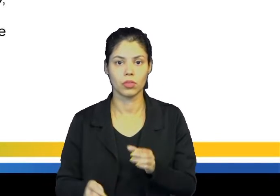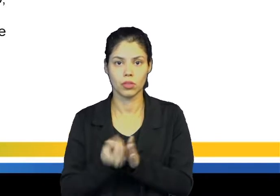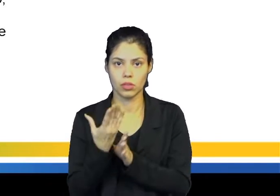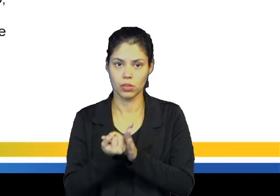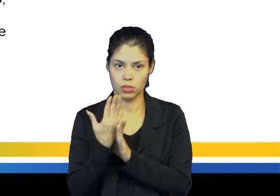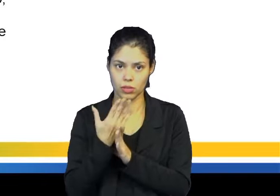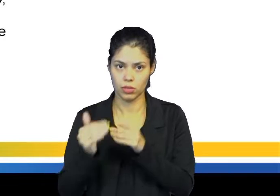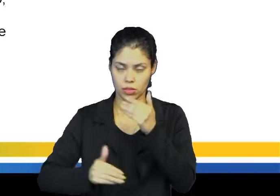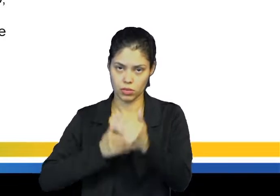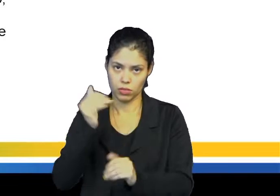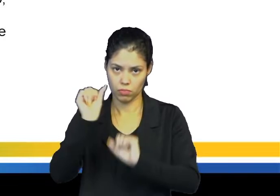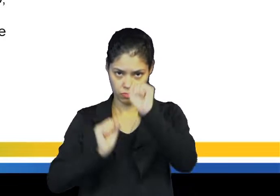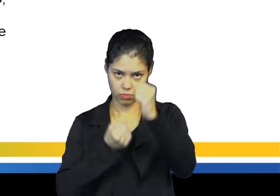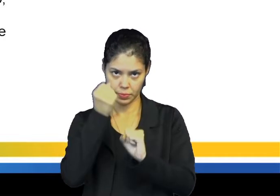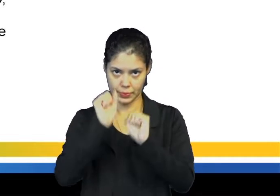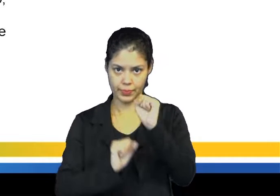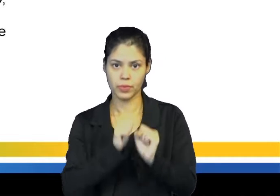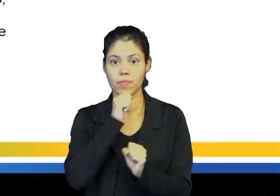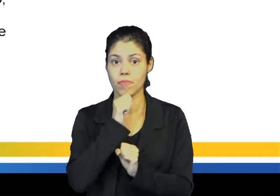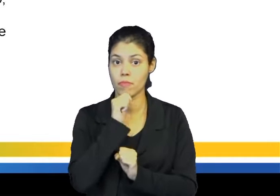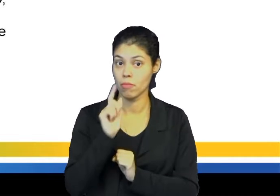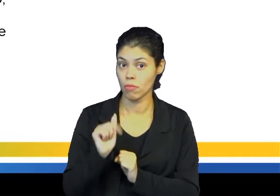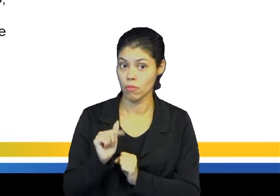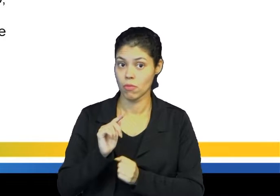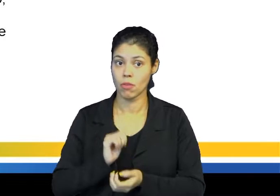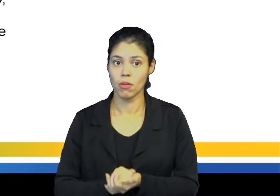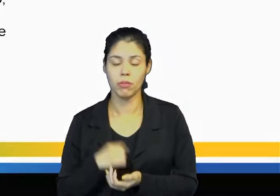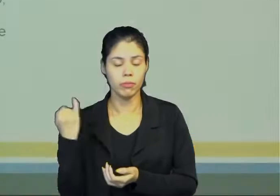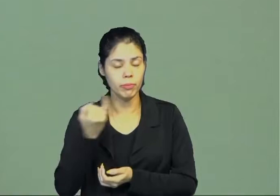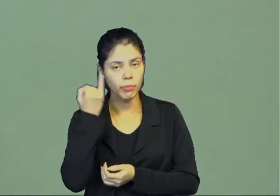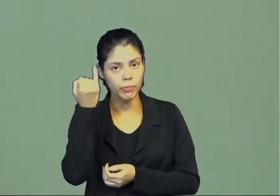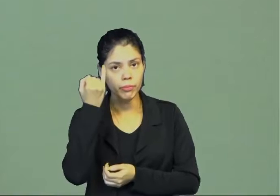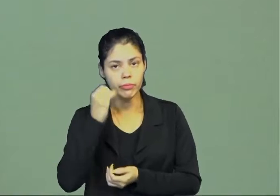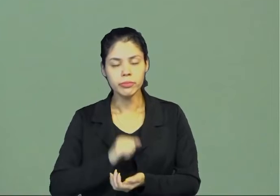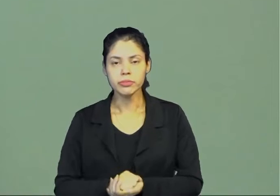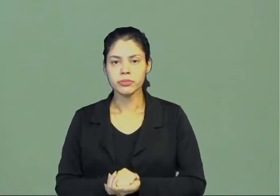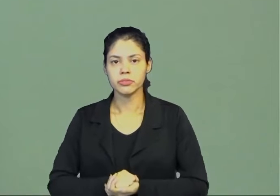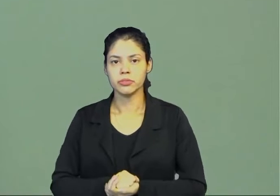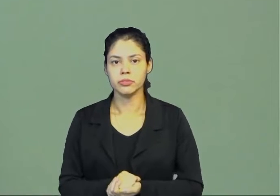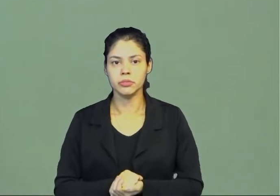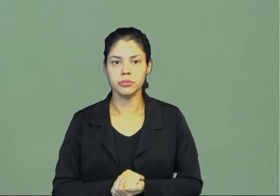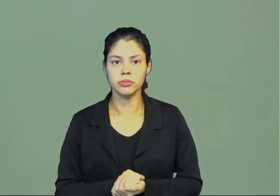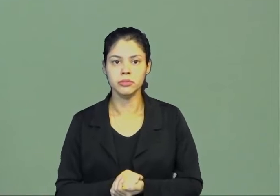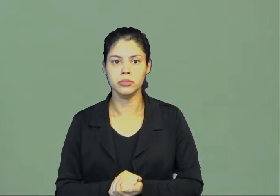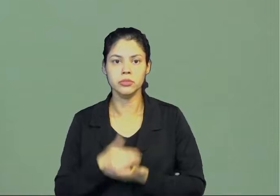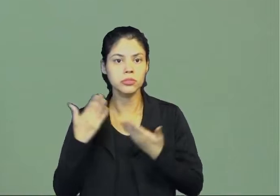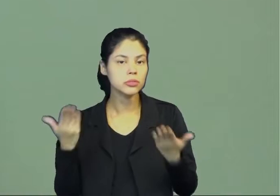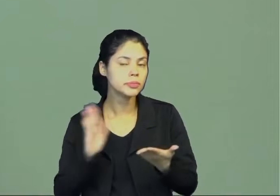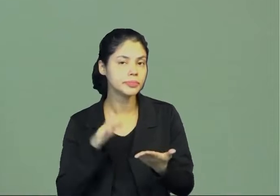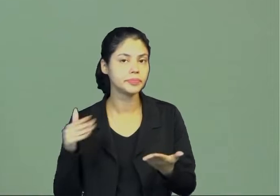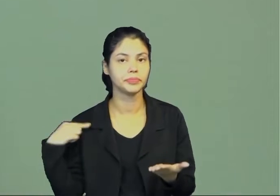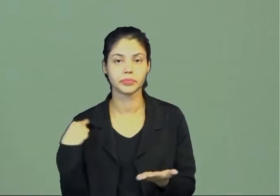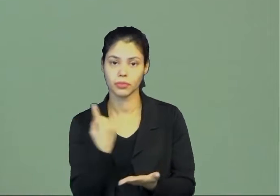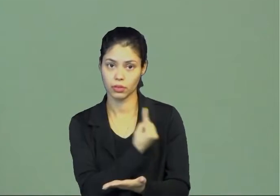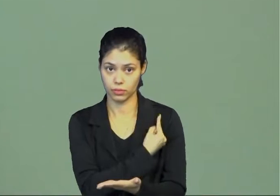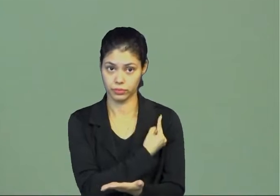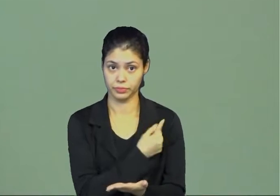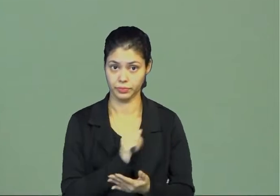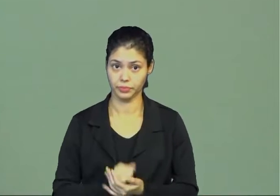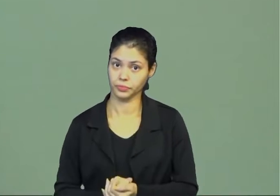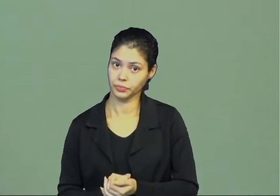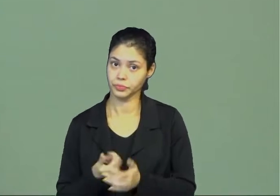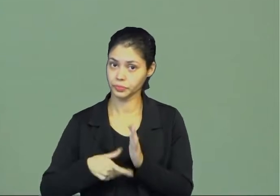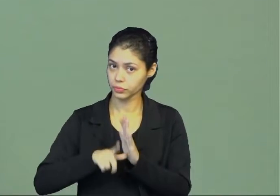gerados no processo de industrialização era o principal motivador. Então, quando a gente fala